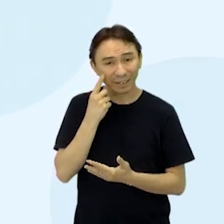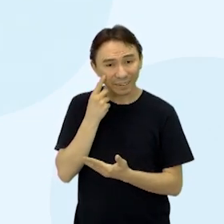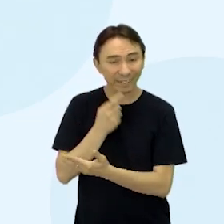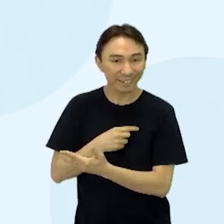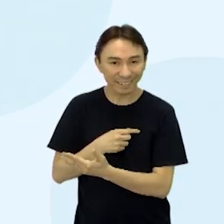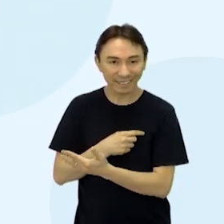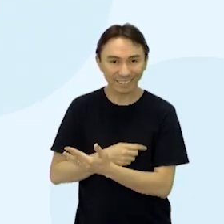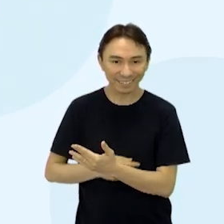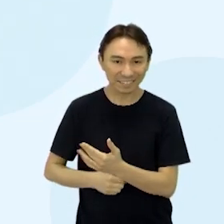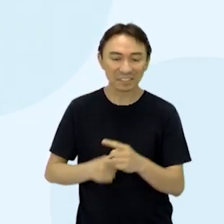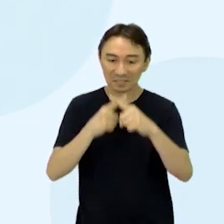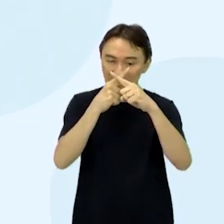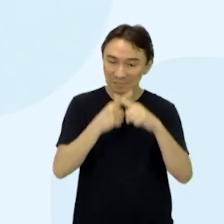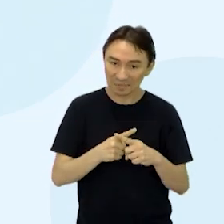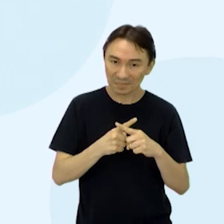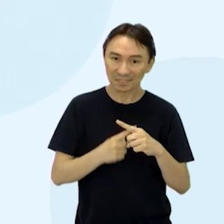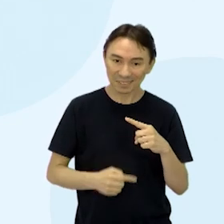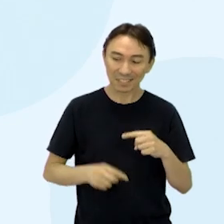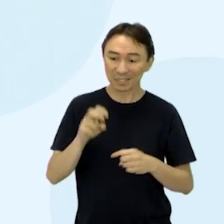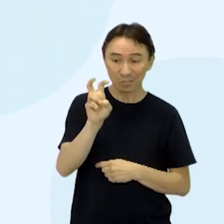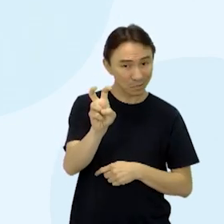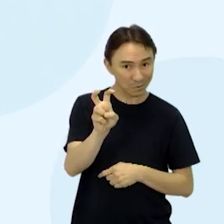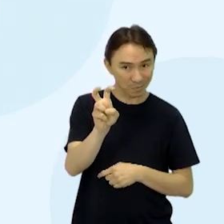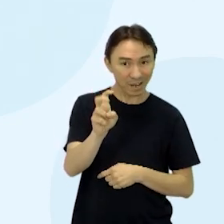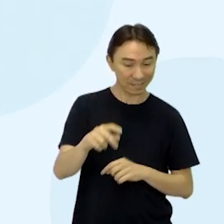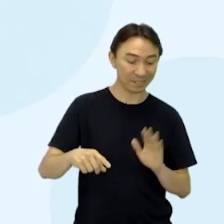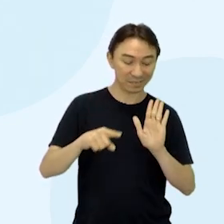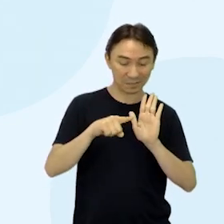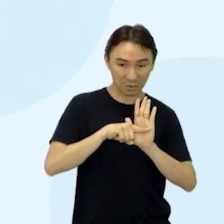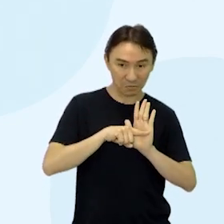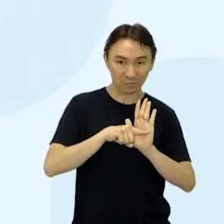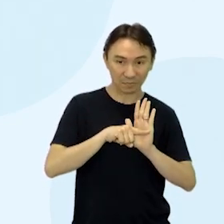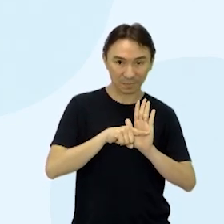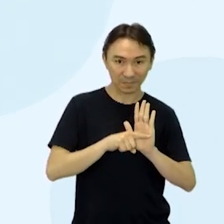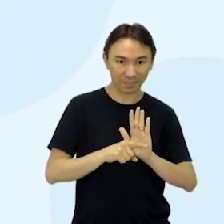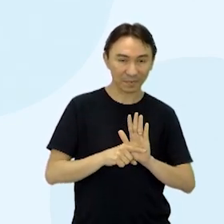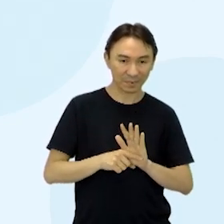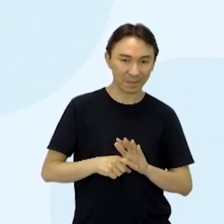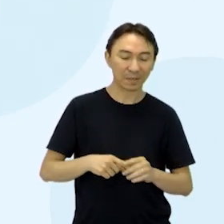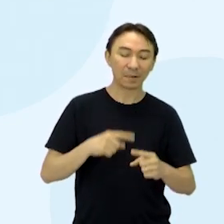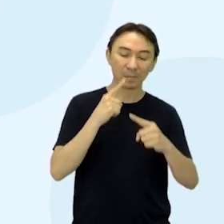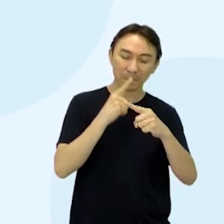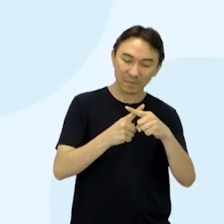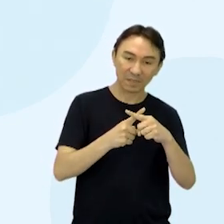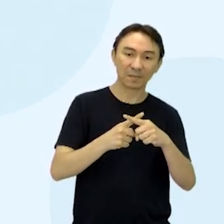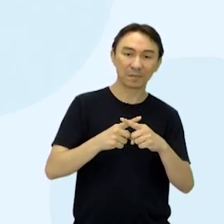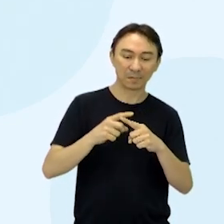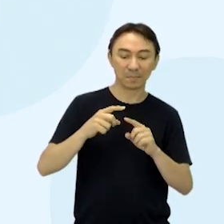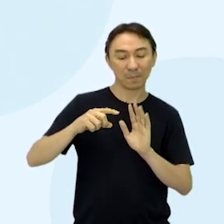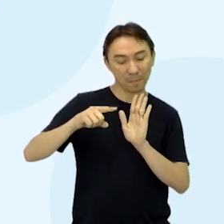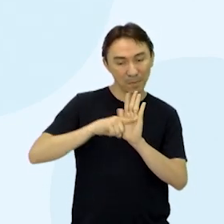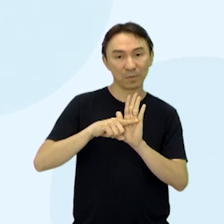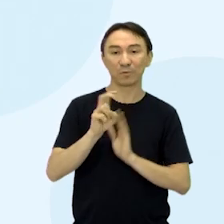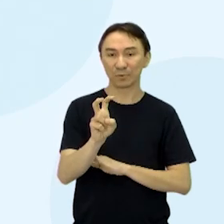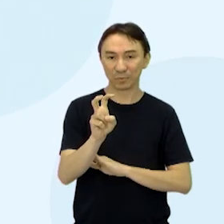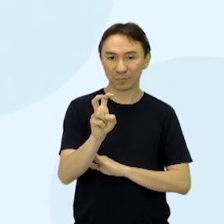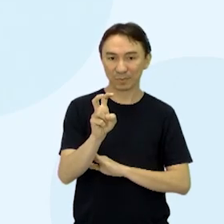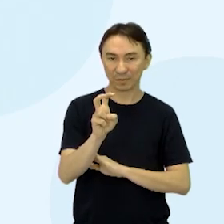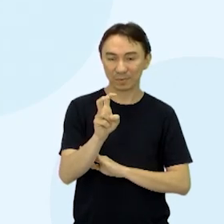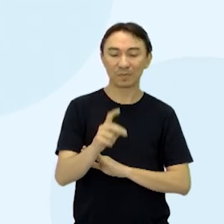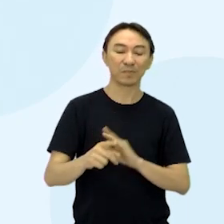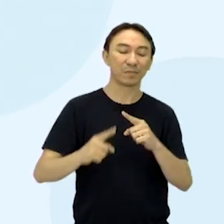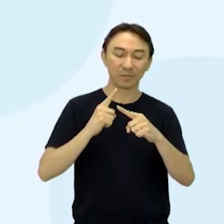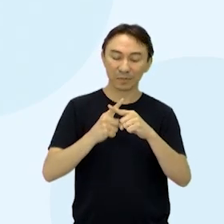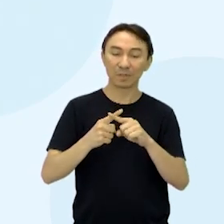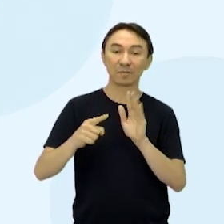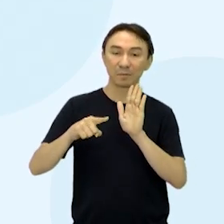que negativo. Negativo. Legal. Quer dizer, o primeiro termo, ela multiplicou por menos 5, né? Uhum. O segundo termo, ela multiplicou por